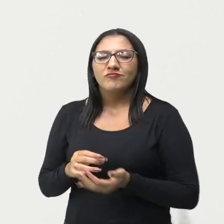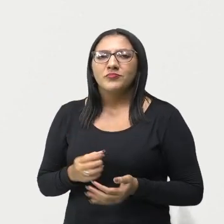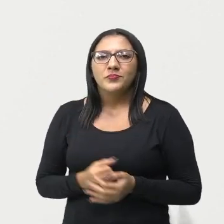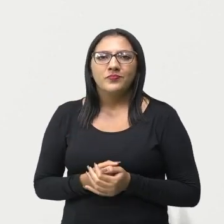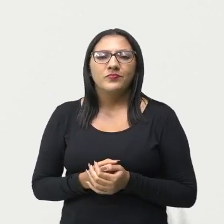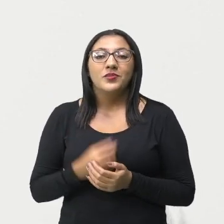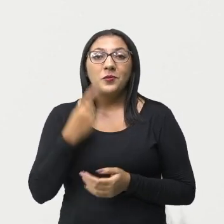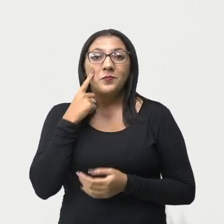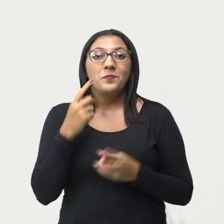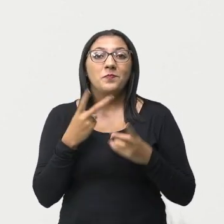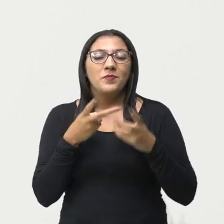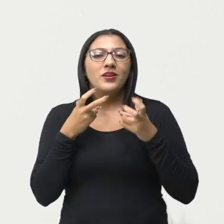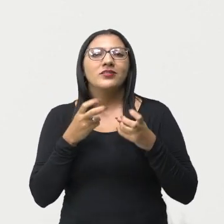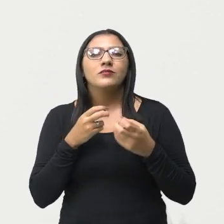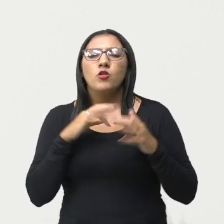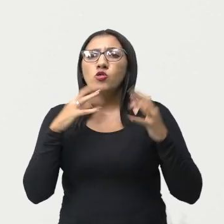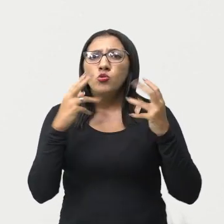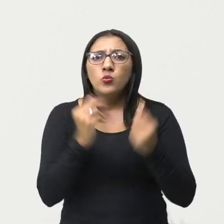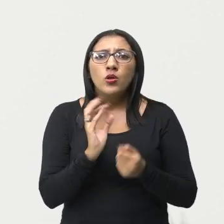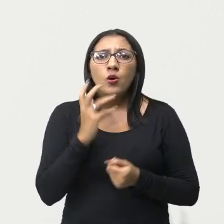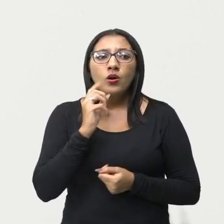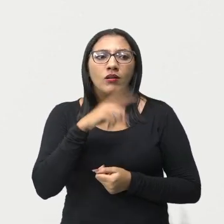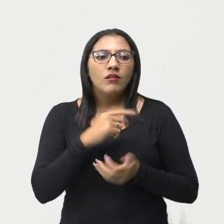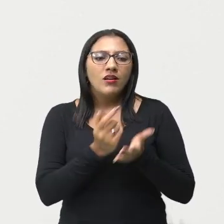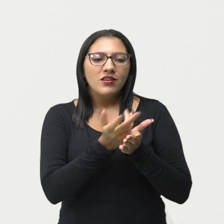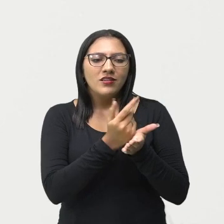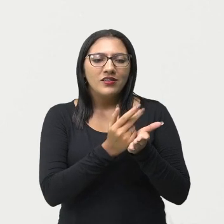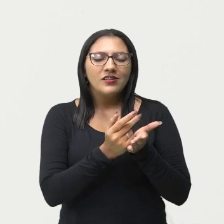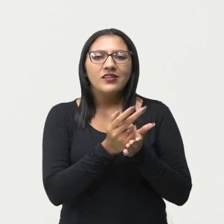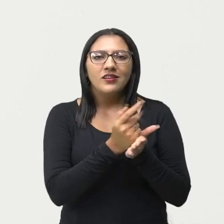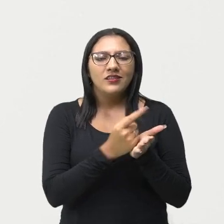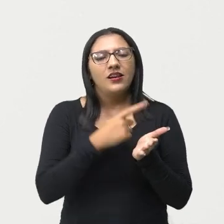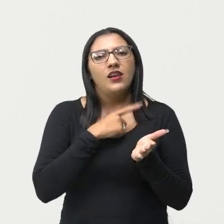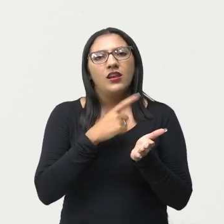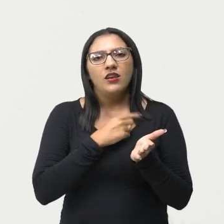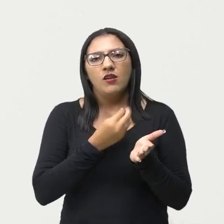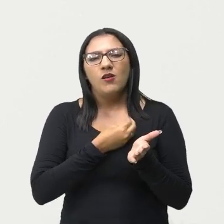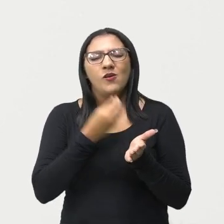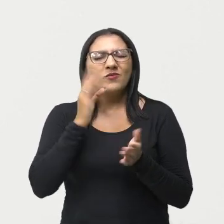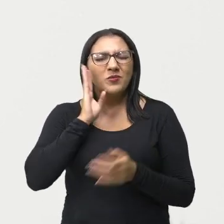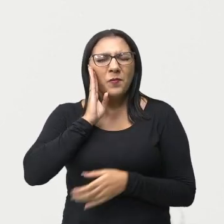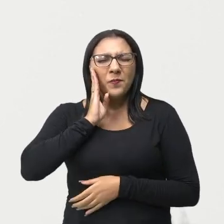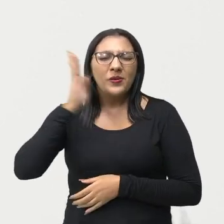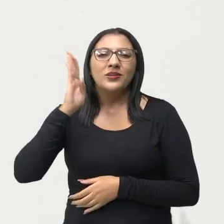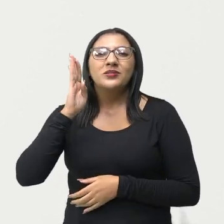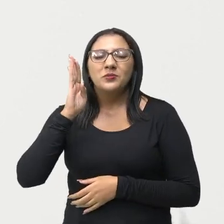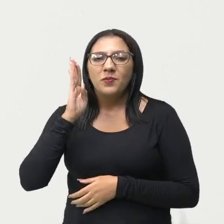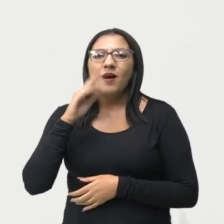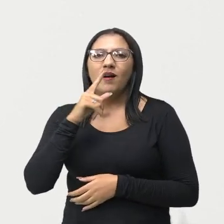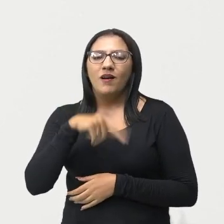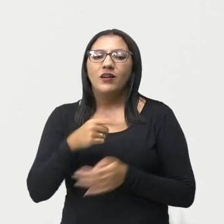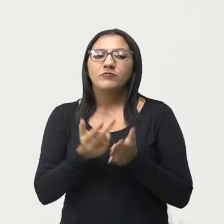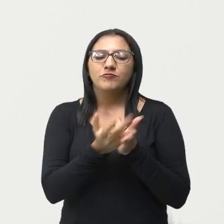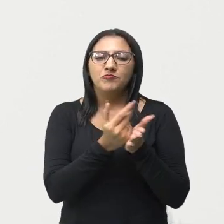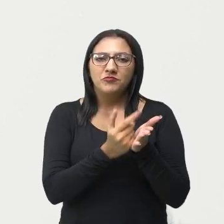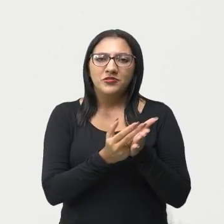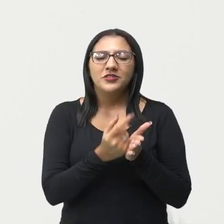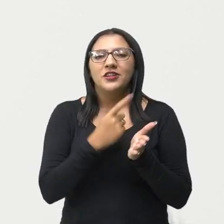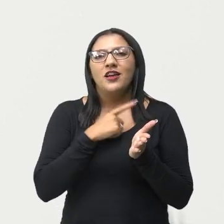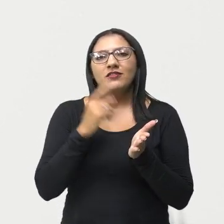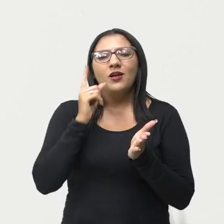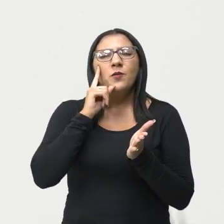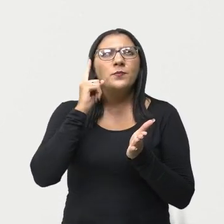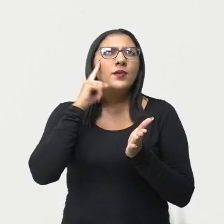só ocorreu por quê? Porque esse desenho existe. Então, este é o fato principal aqui. Esse desenho que foi feito